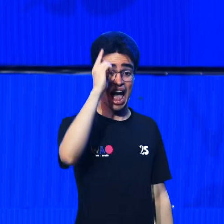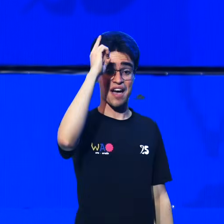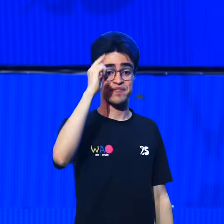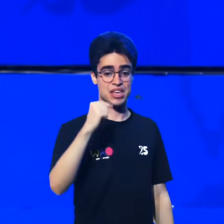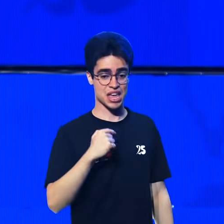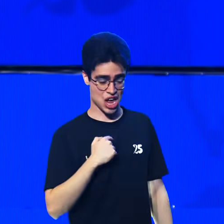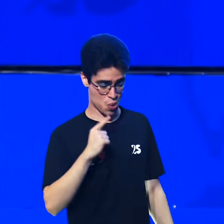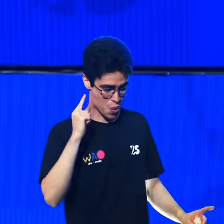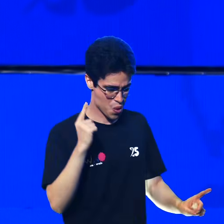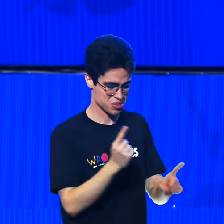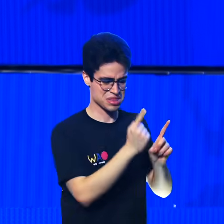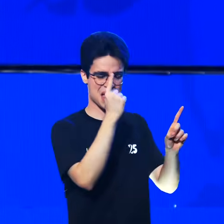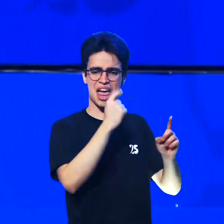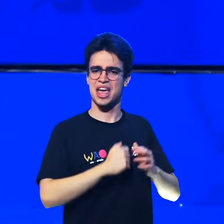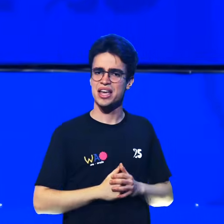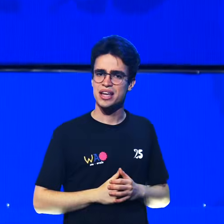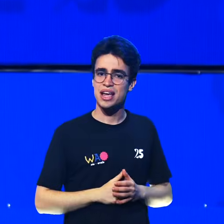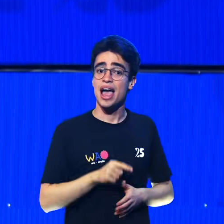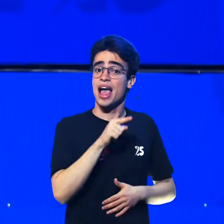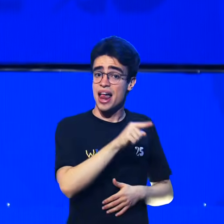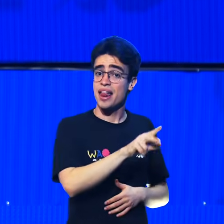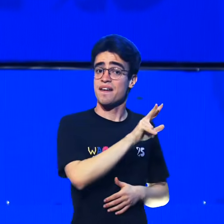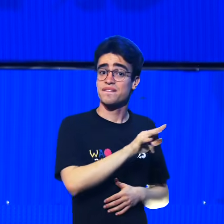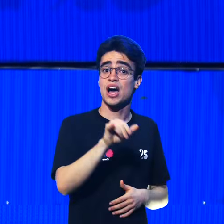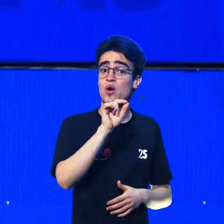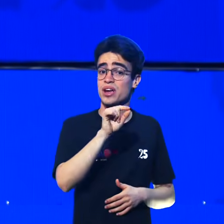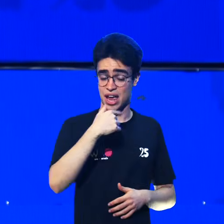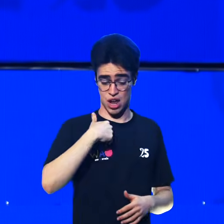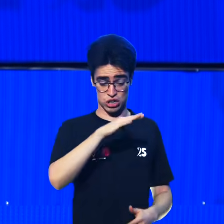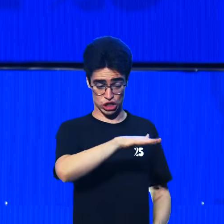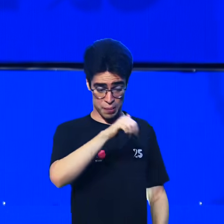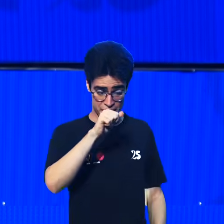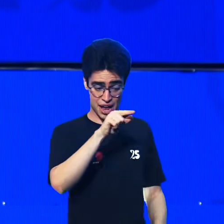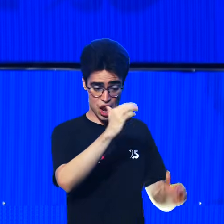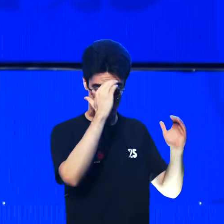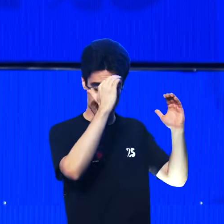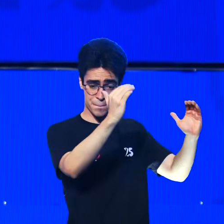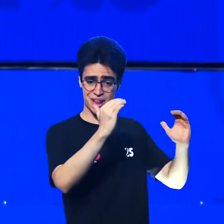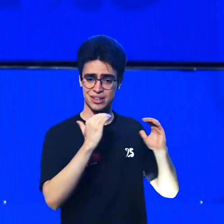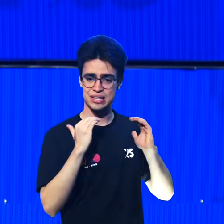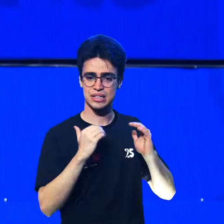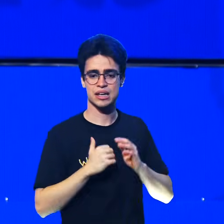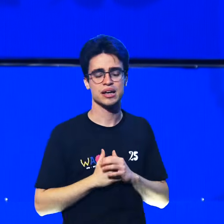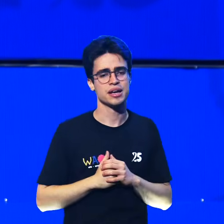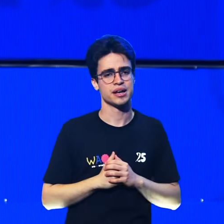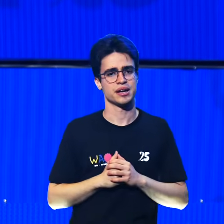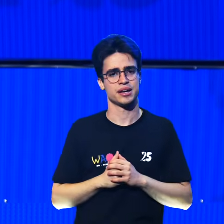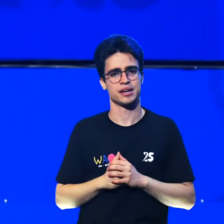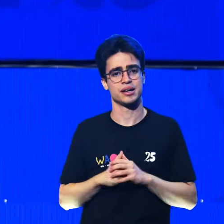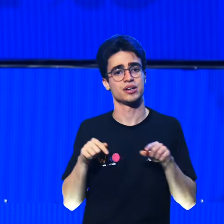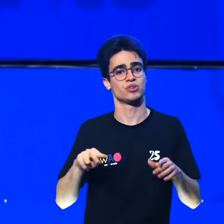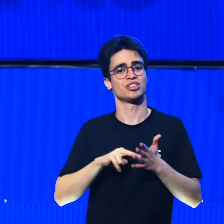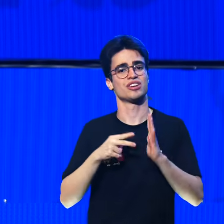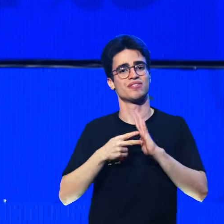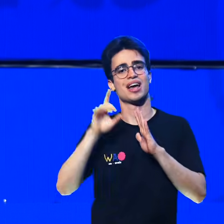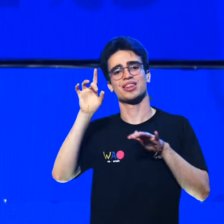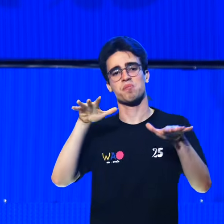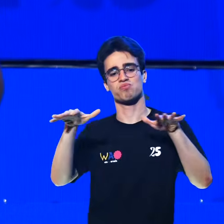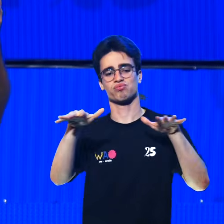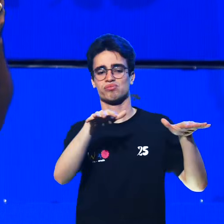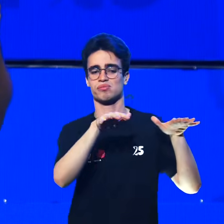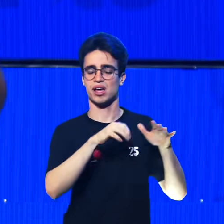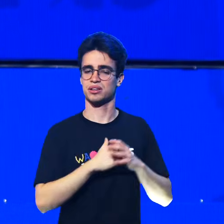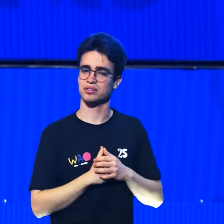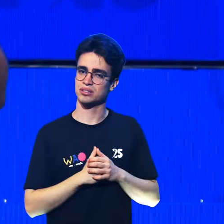coração, e ele fará tudo o que eu chamei ele para fazer. Um movimento de Deus. E na própria vida